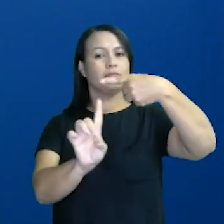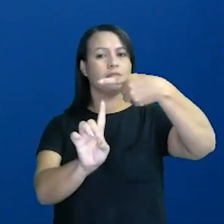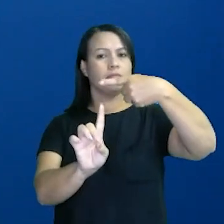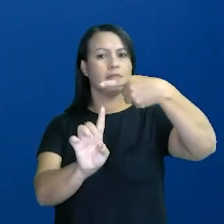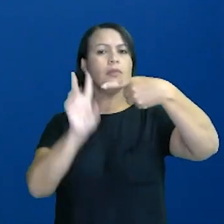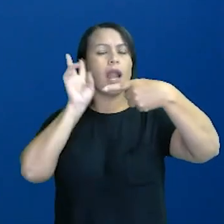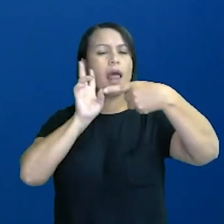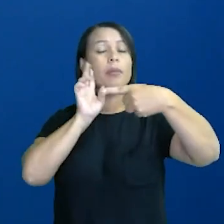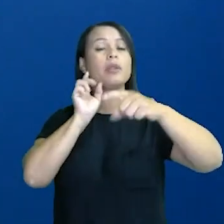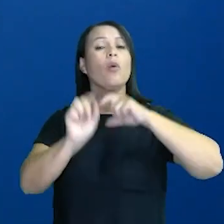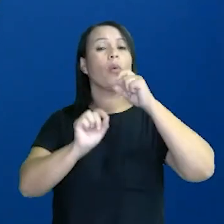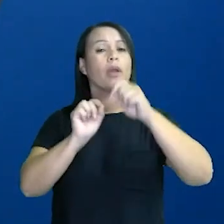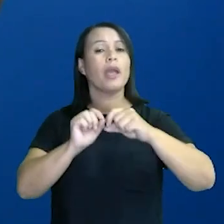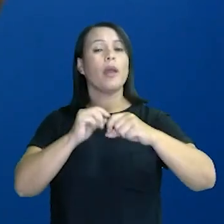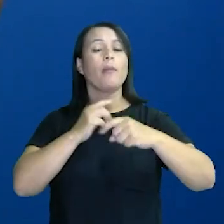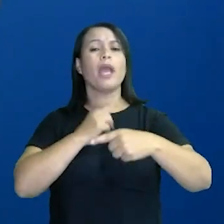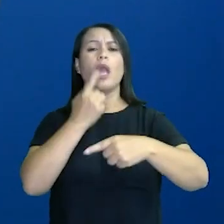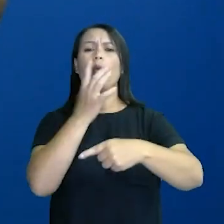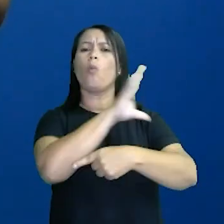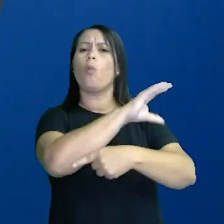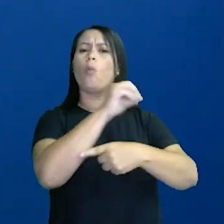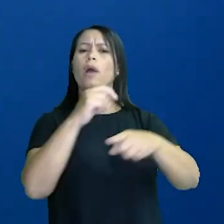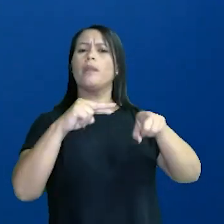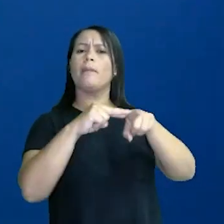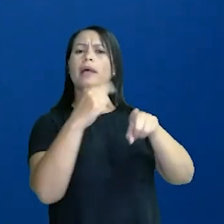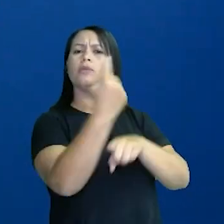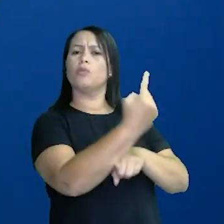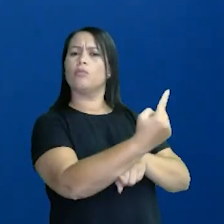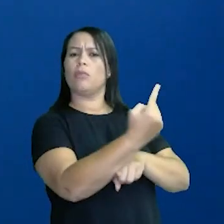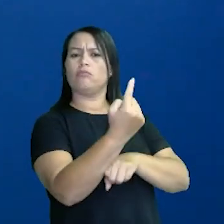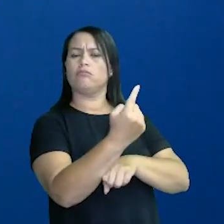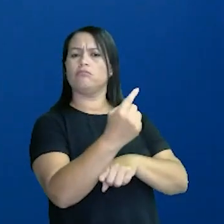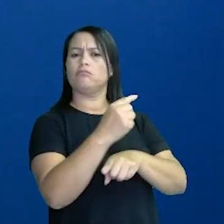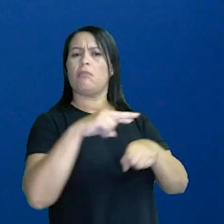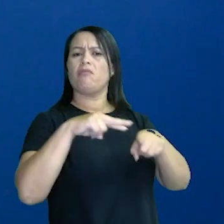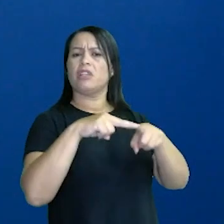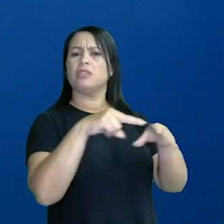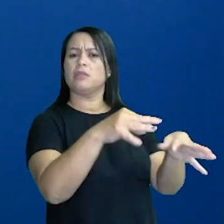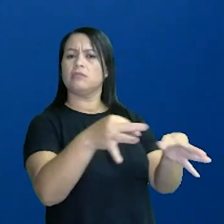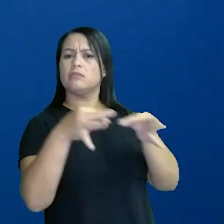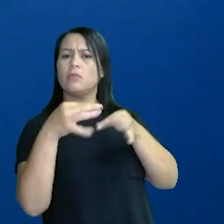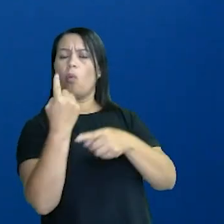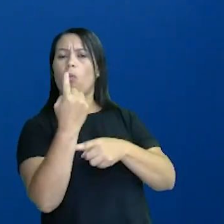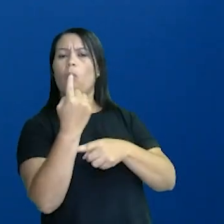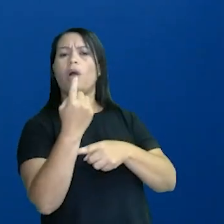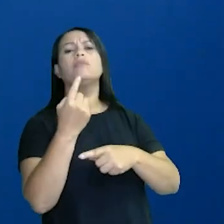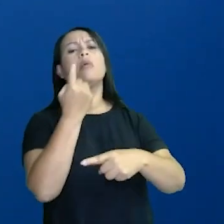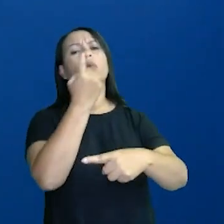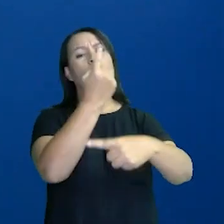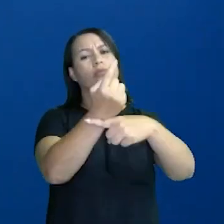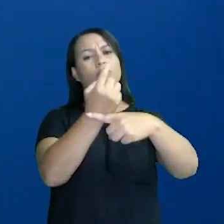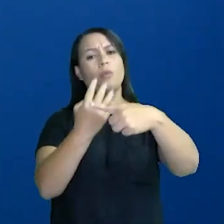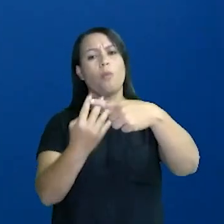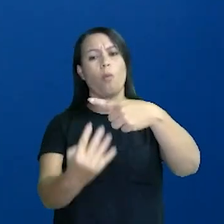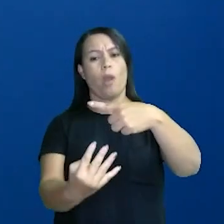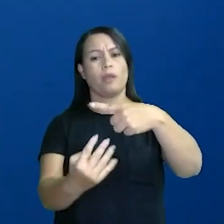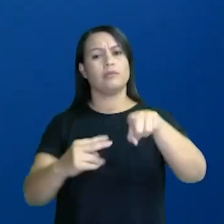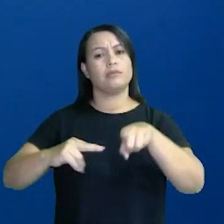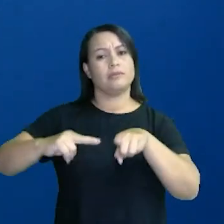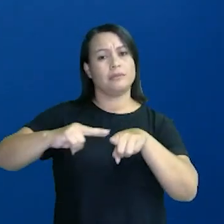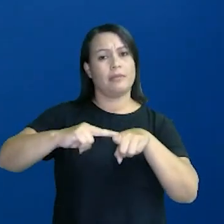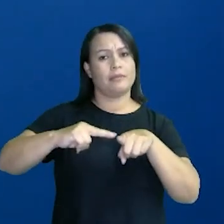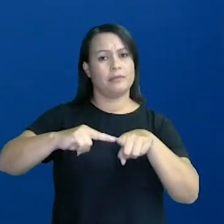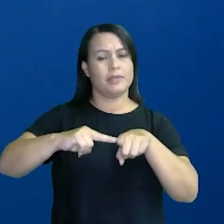não foi? Eu peguei uma parte da pizza, ou seja, eu peguei uma fatia para mim. Então, eu peguei o quê? Eu peguei 1/4 da pizza,